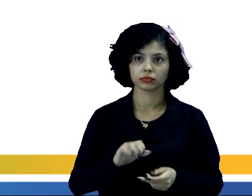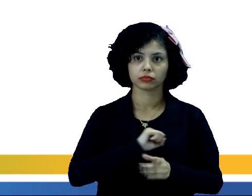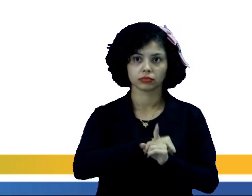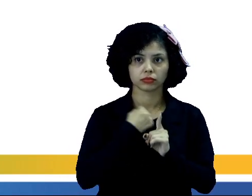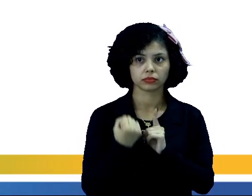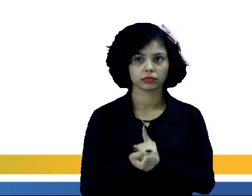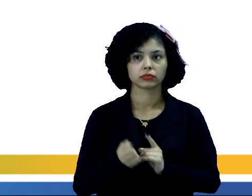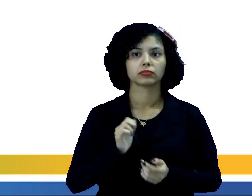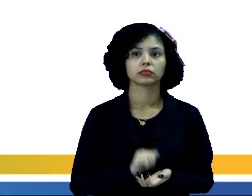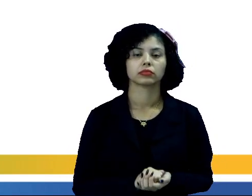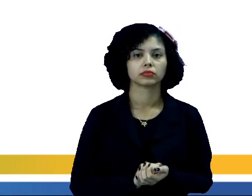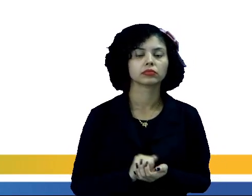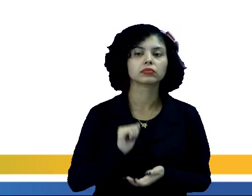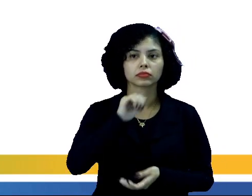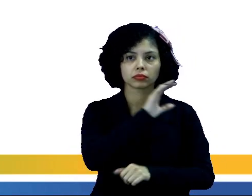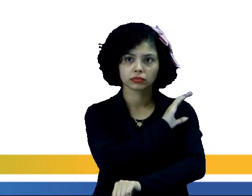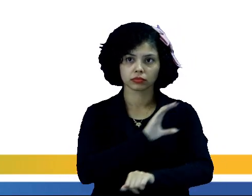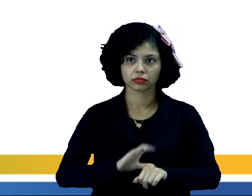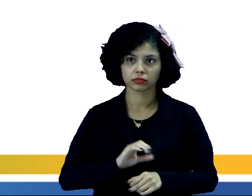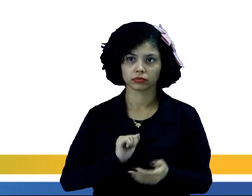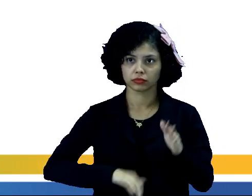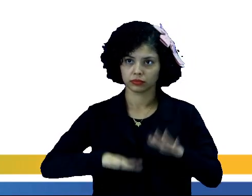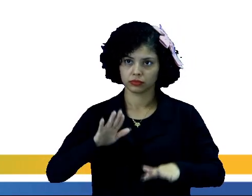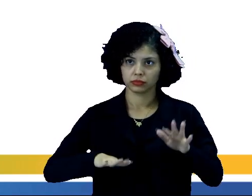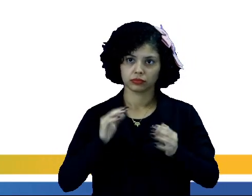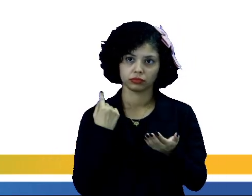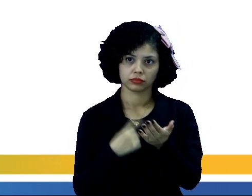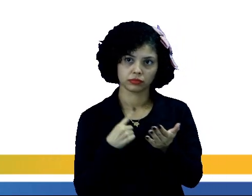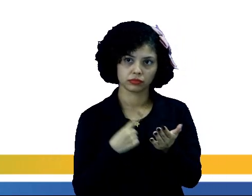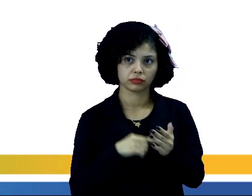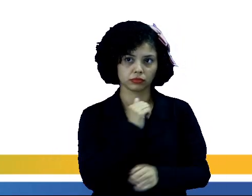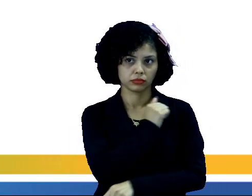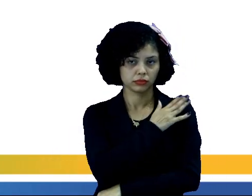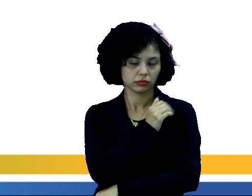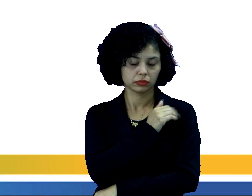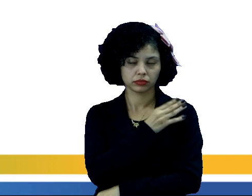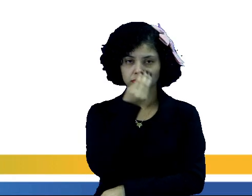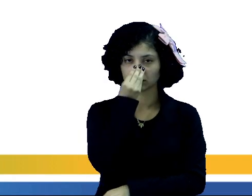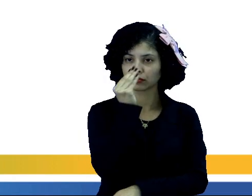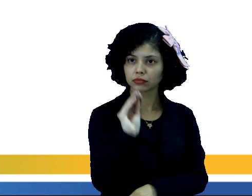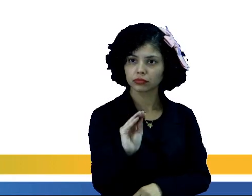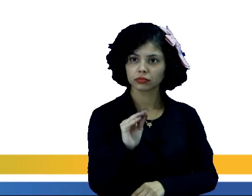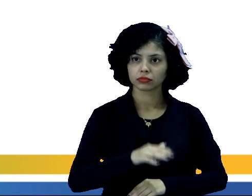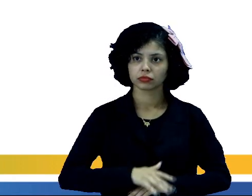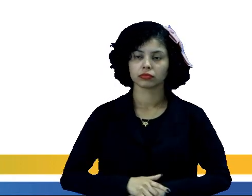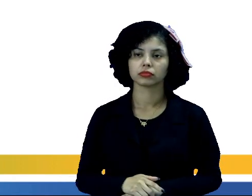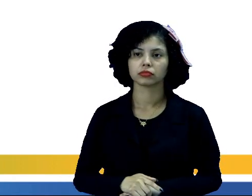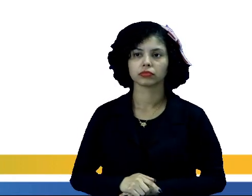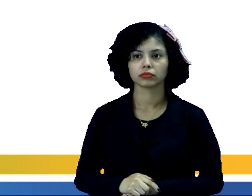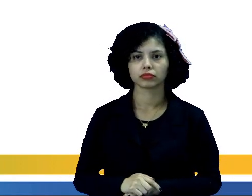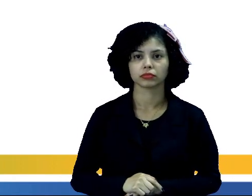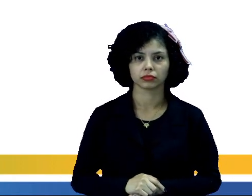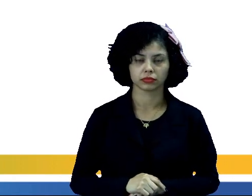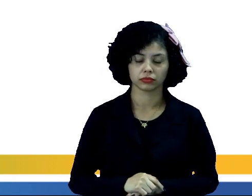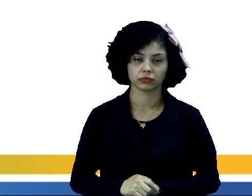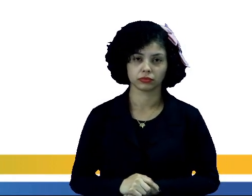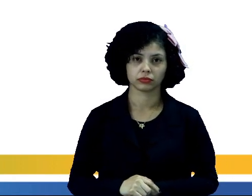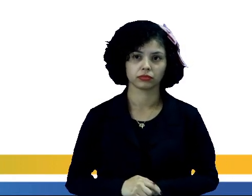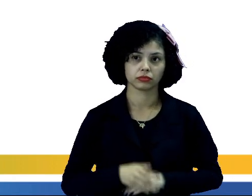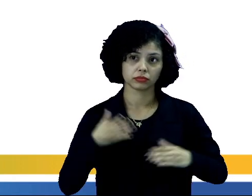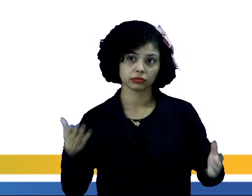nos planos sociais e culturais muitas vezes é marcada pelo preconceito e pela